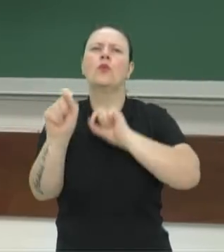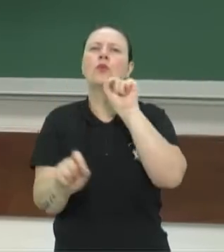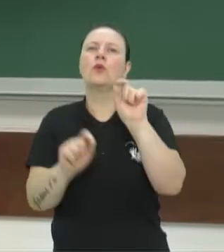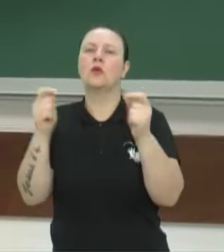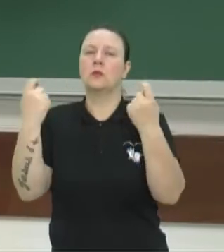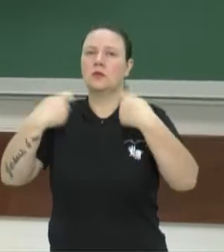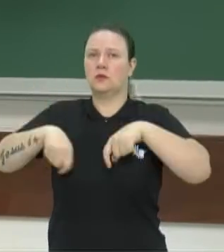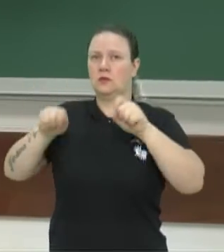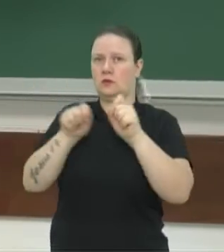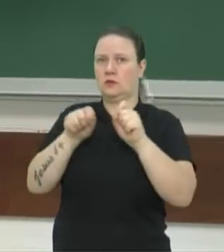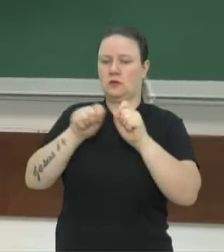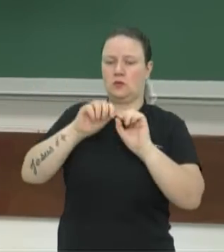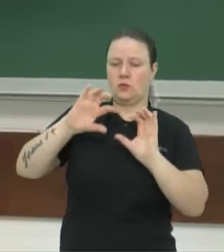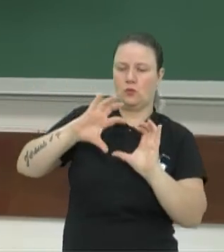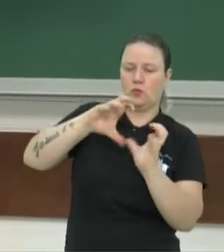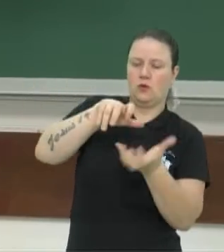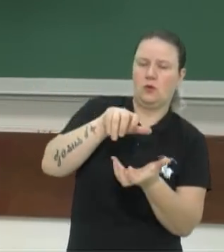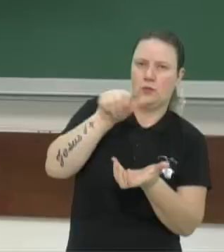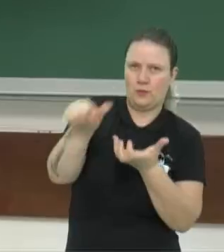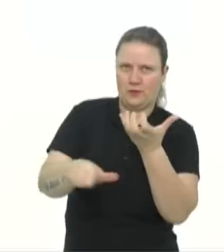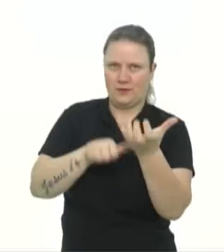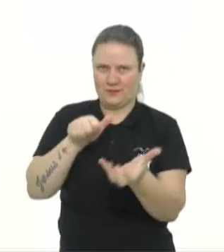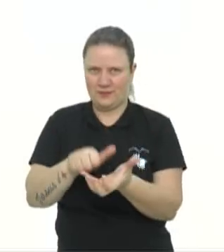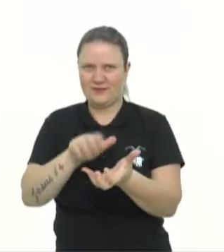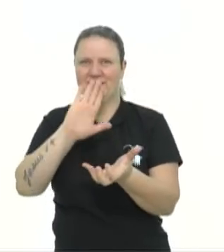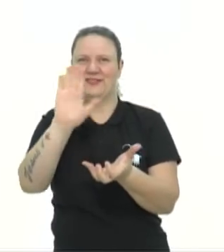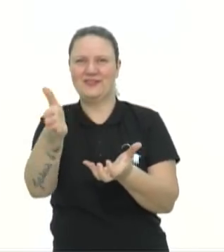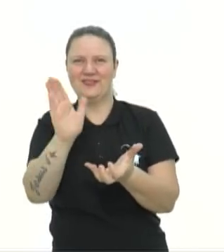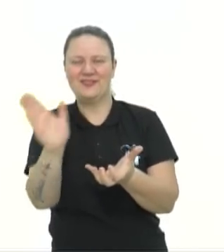teu caderno e a gente já retorna.